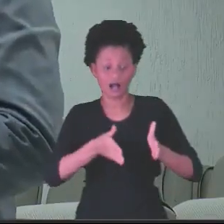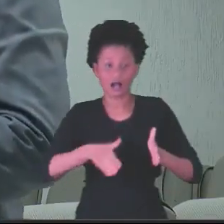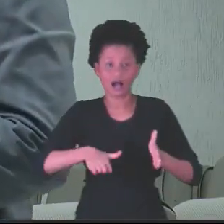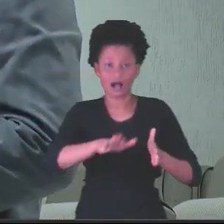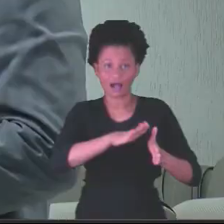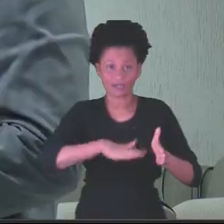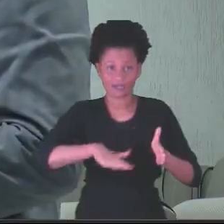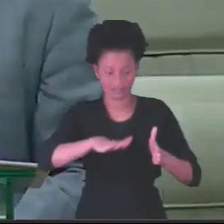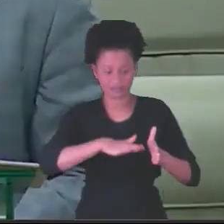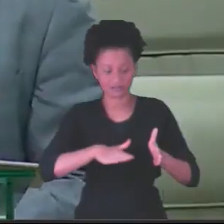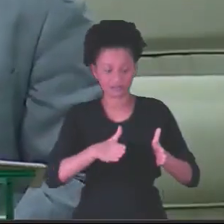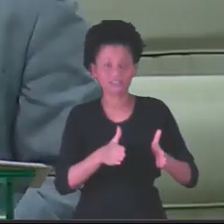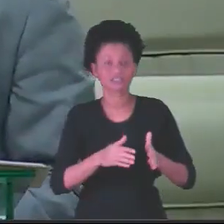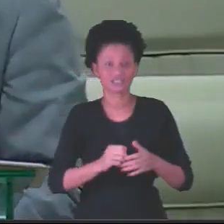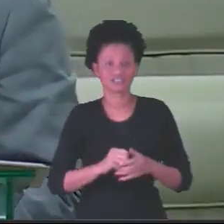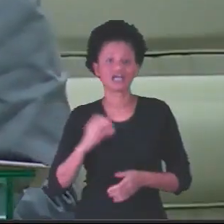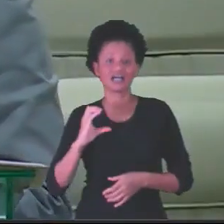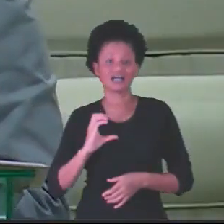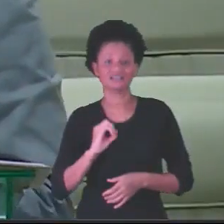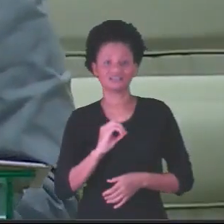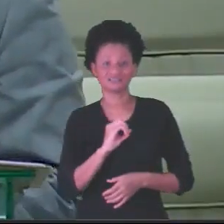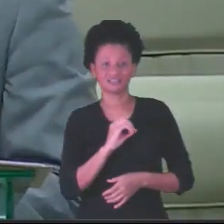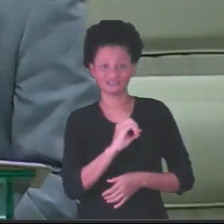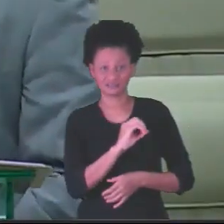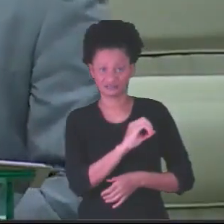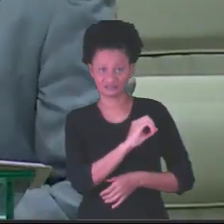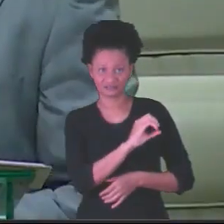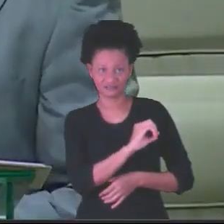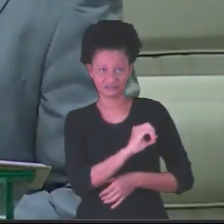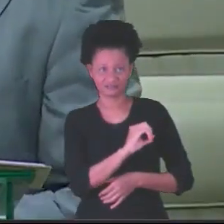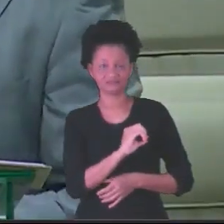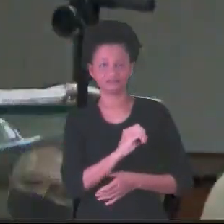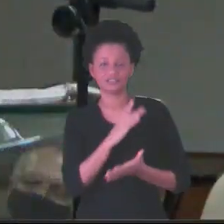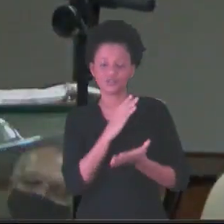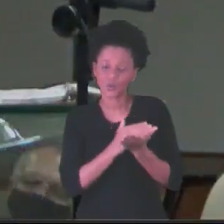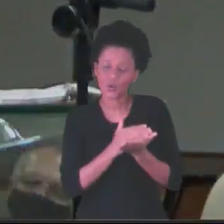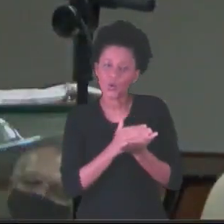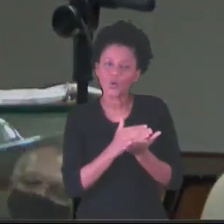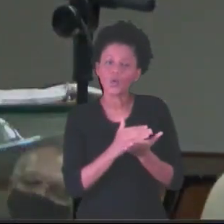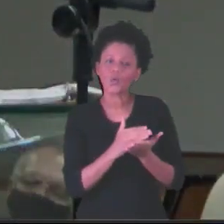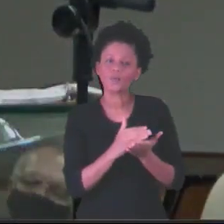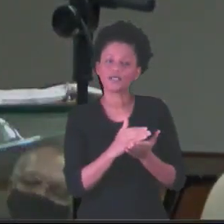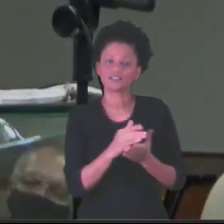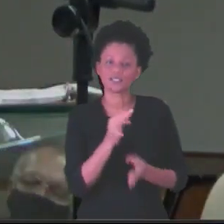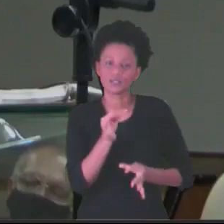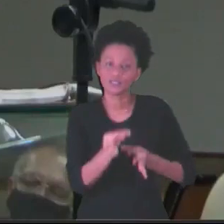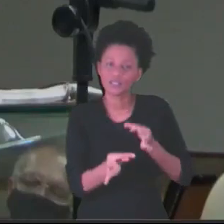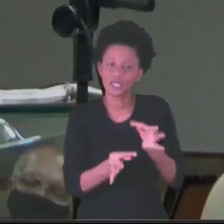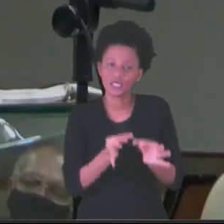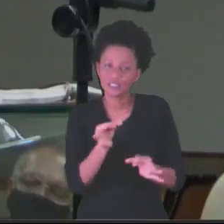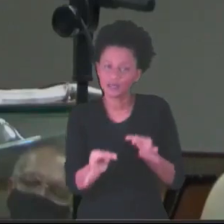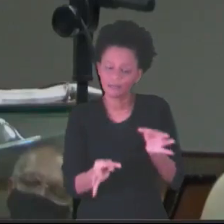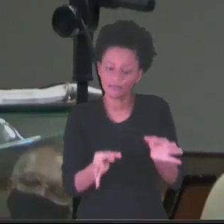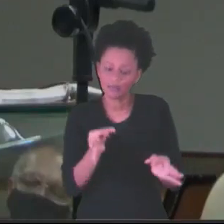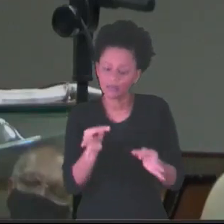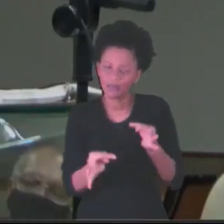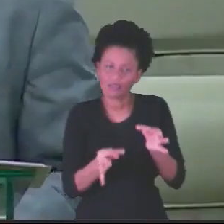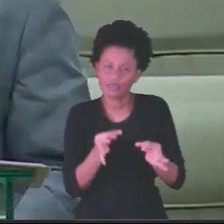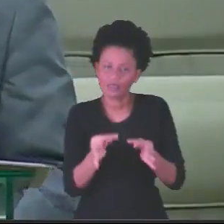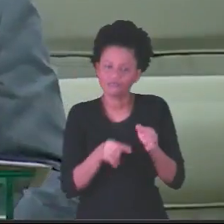e aí o e pessoas que estavam iniciando o tratamento há